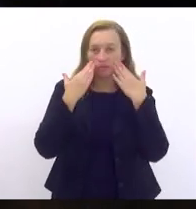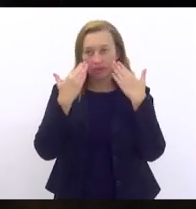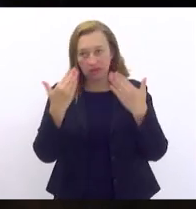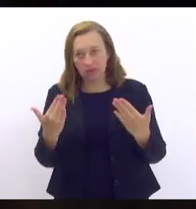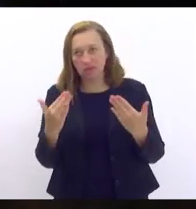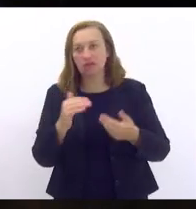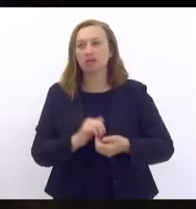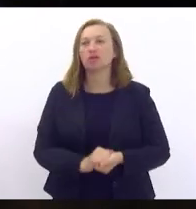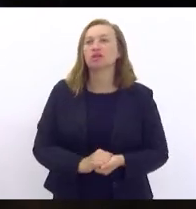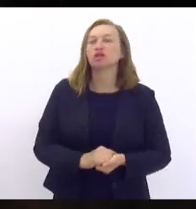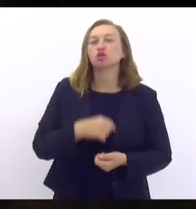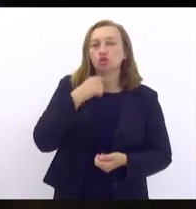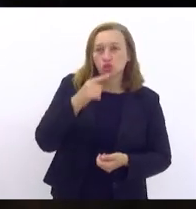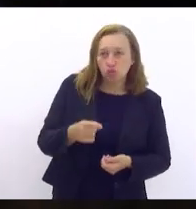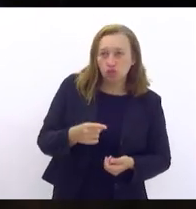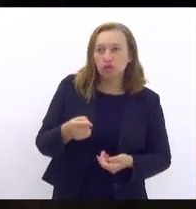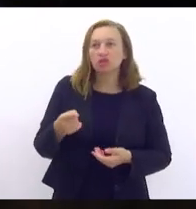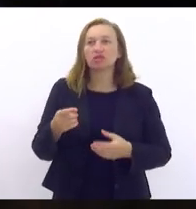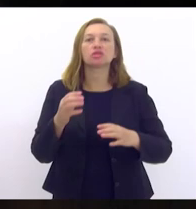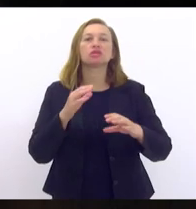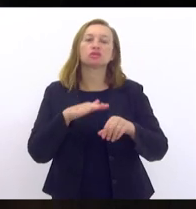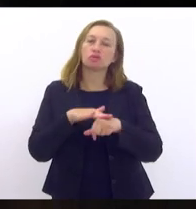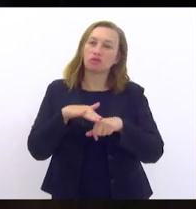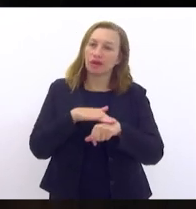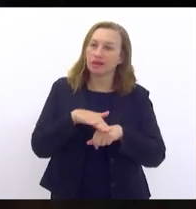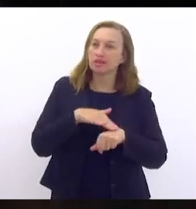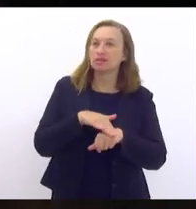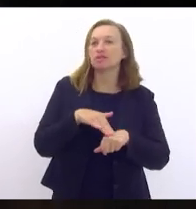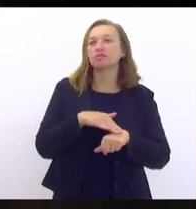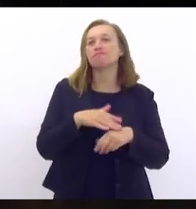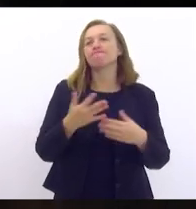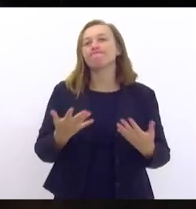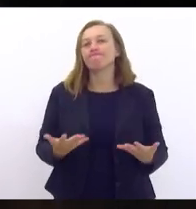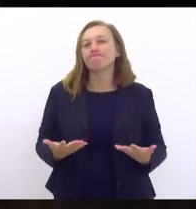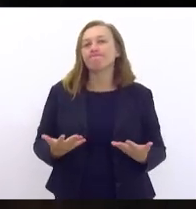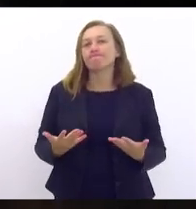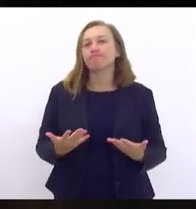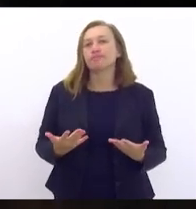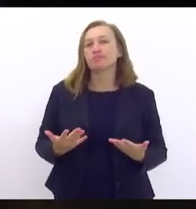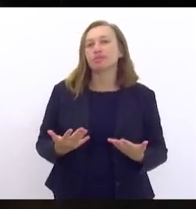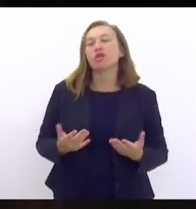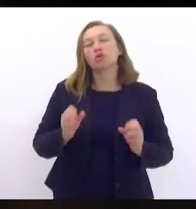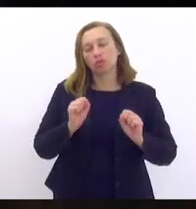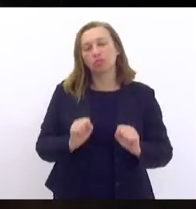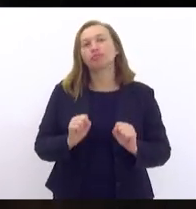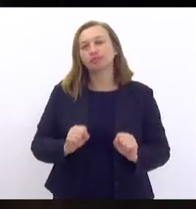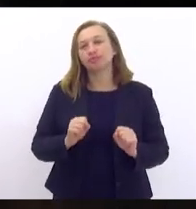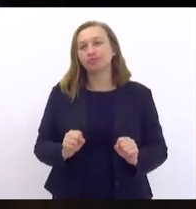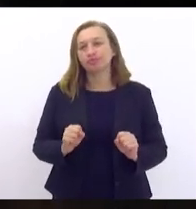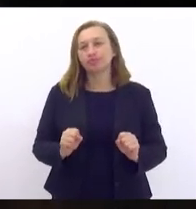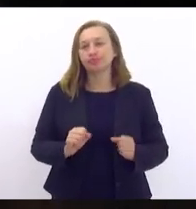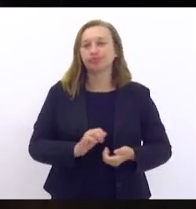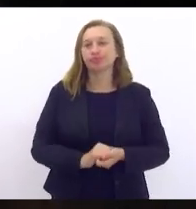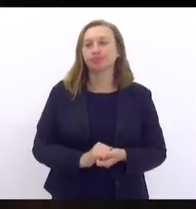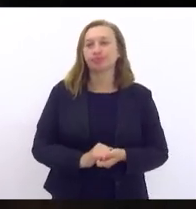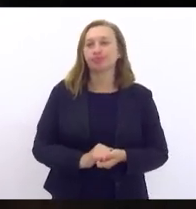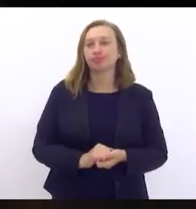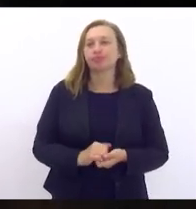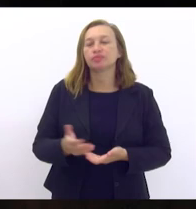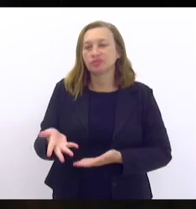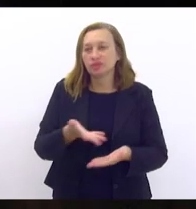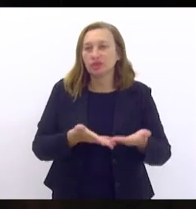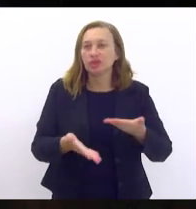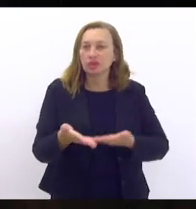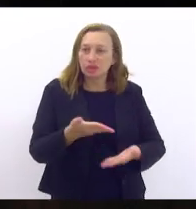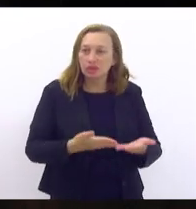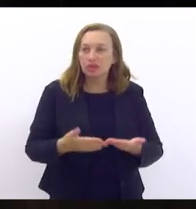para dúvidas interações e o que a gente puder trocar de ideia